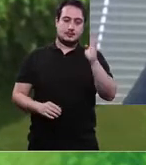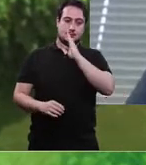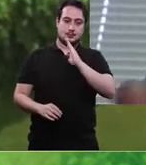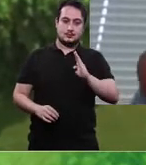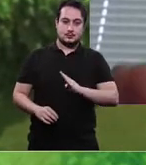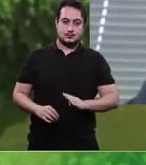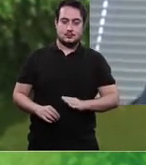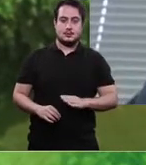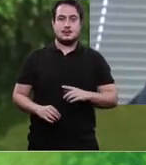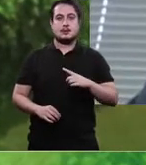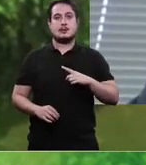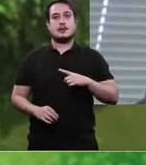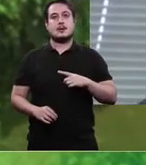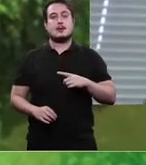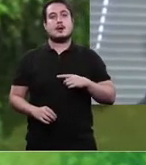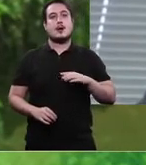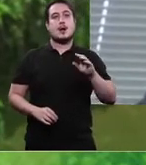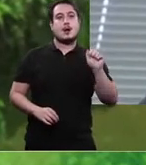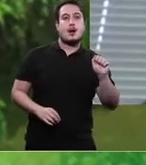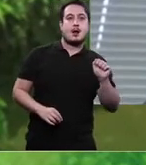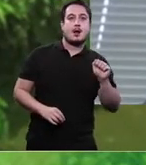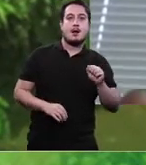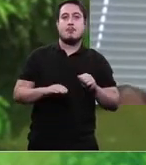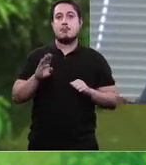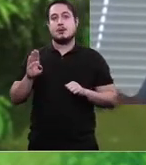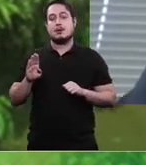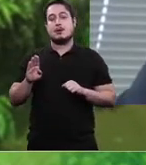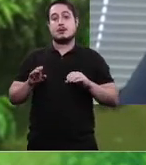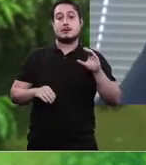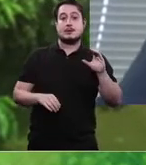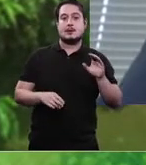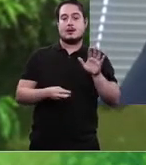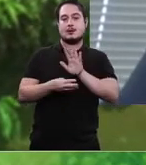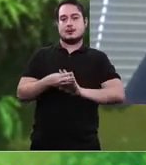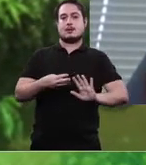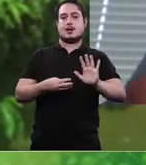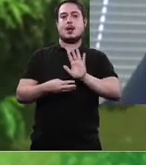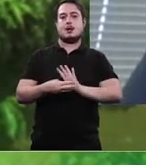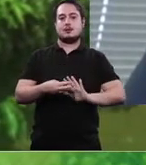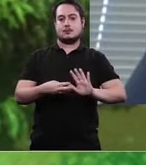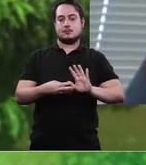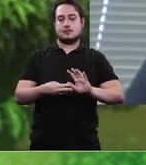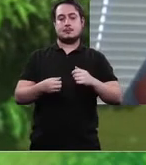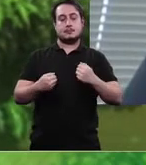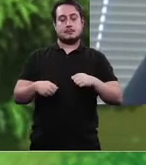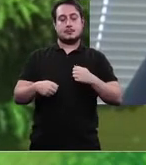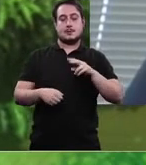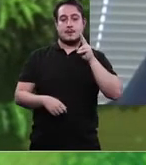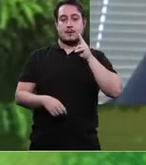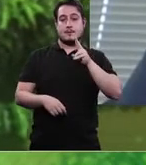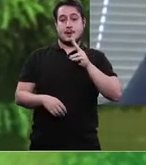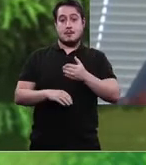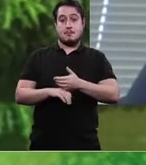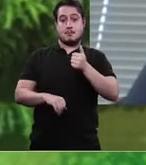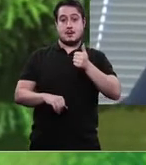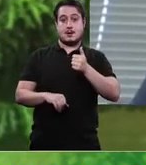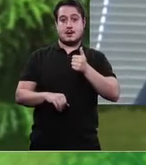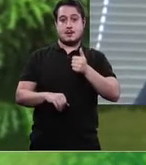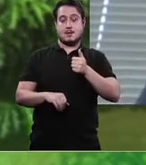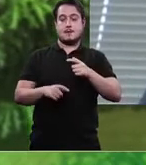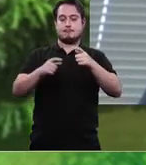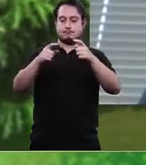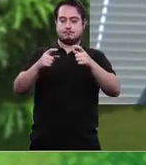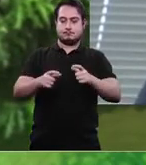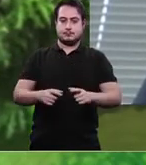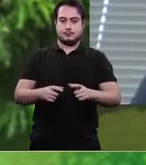A ou uma opção B, não é uma discussão de governo, é uma discussão de Estado, é uma discussão que visa melhor posicionar a